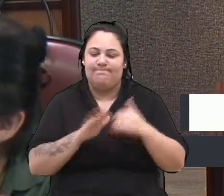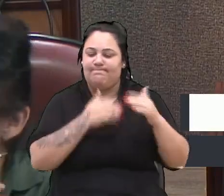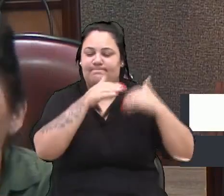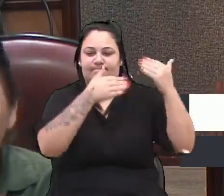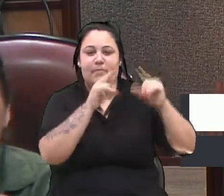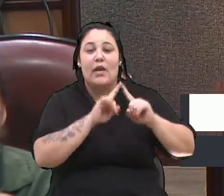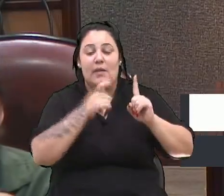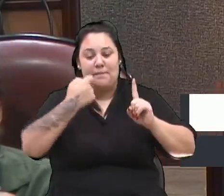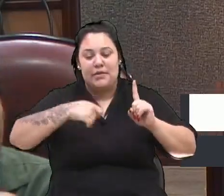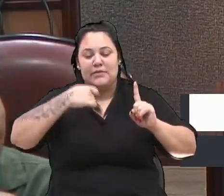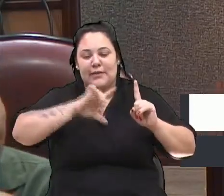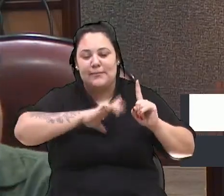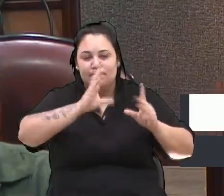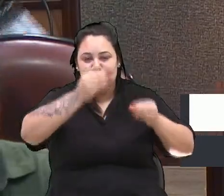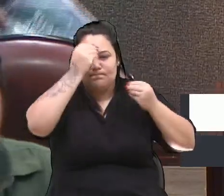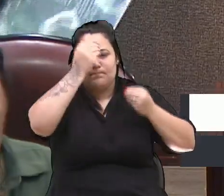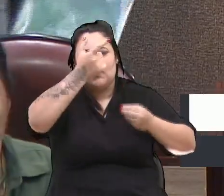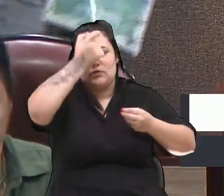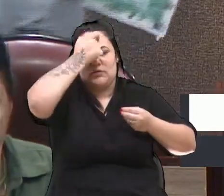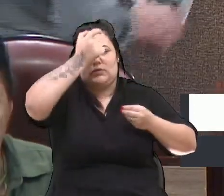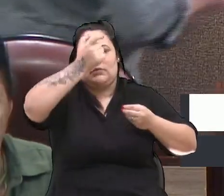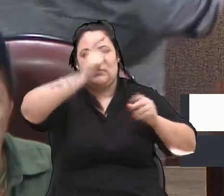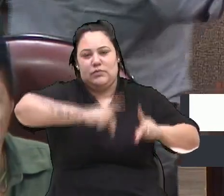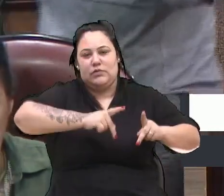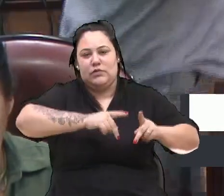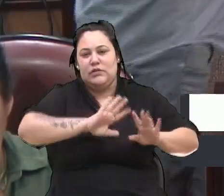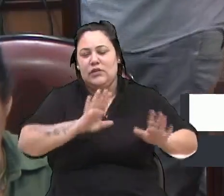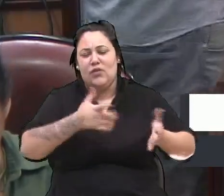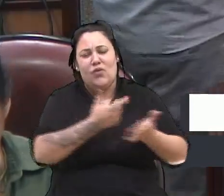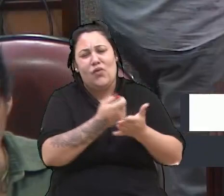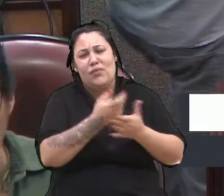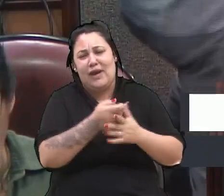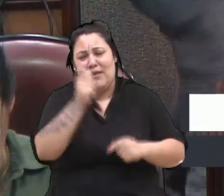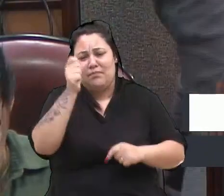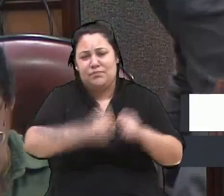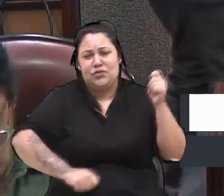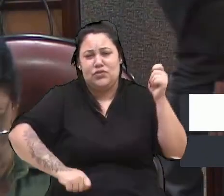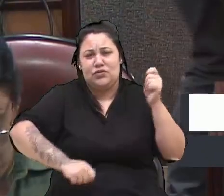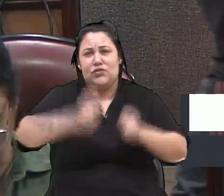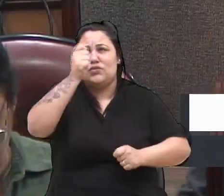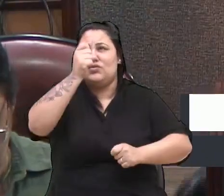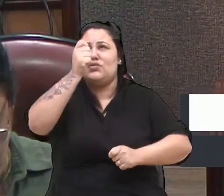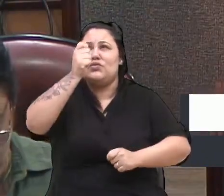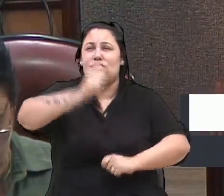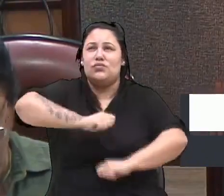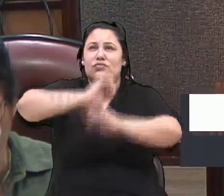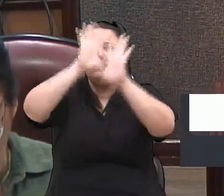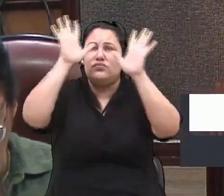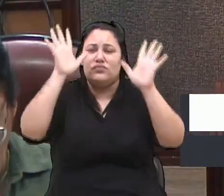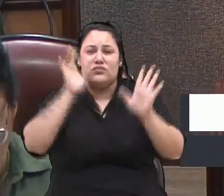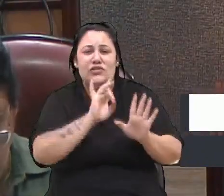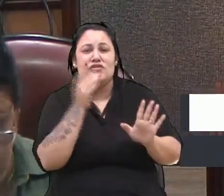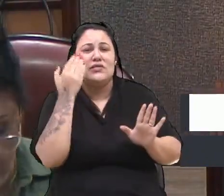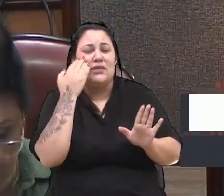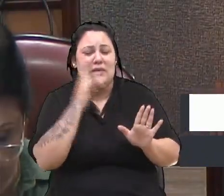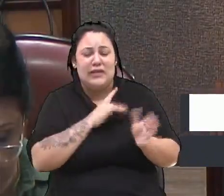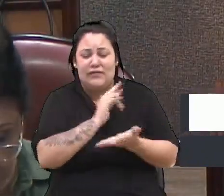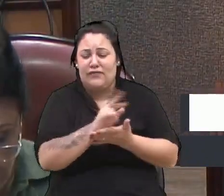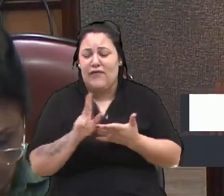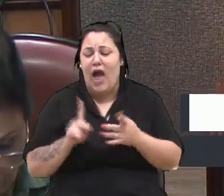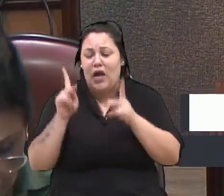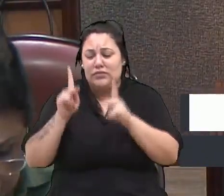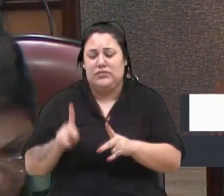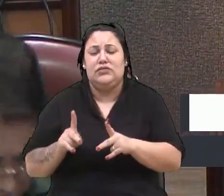na conscientização das pessoas, né? De que não comprem, de que não utilizem. A gente sabe que existe também inúmeras pessoas que